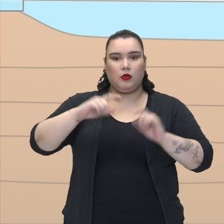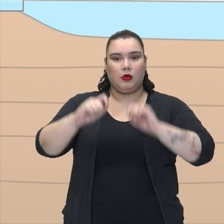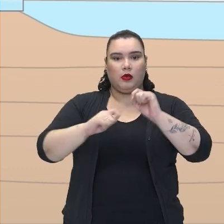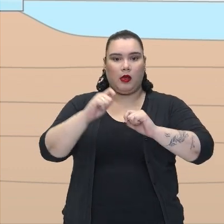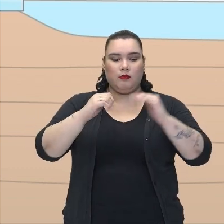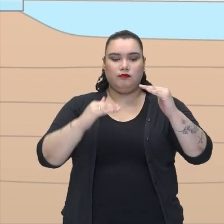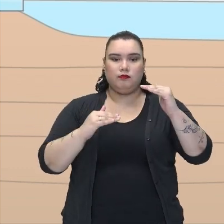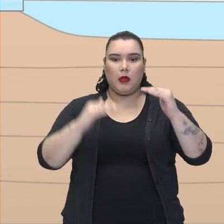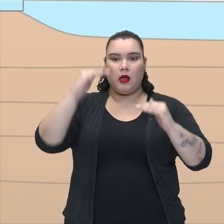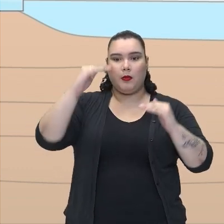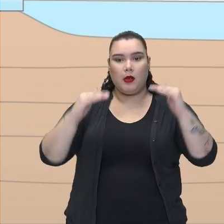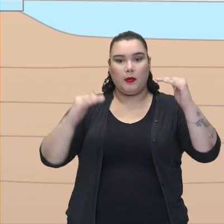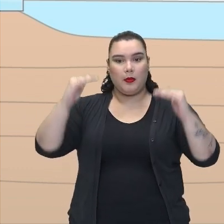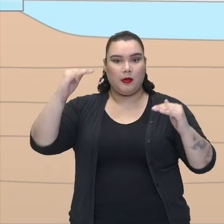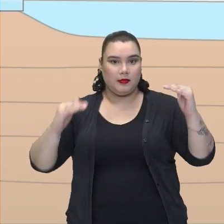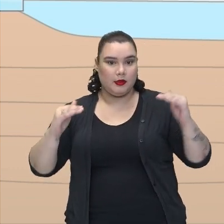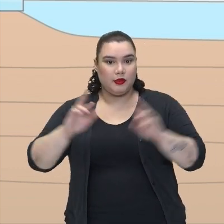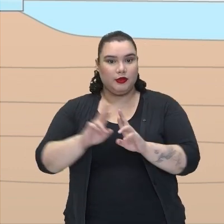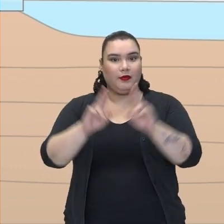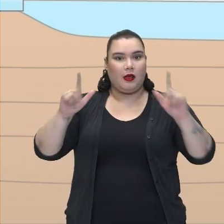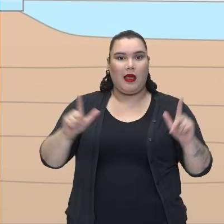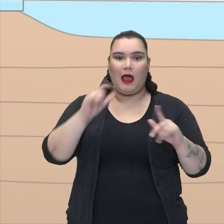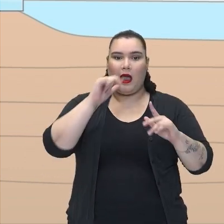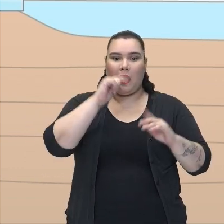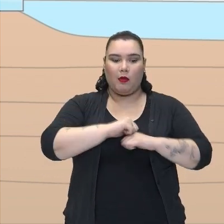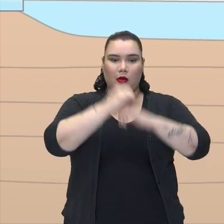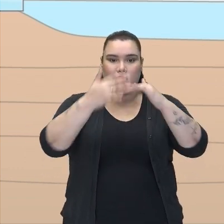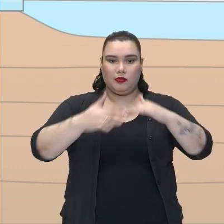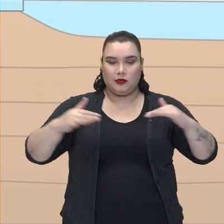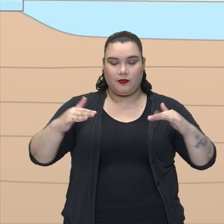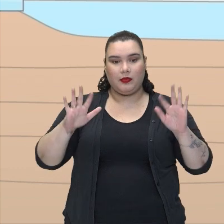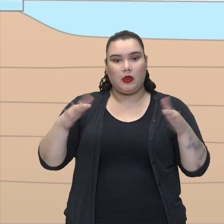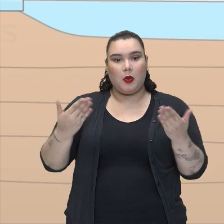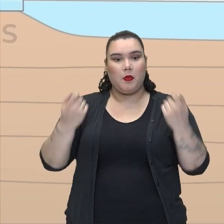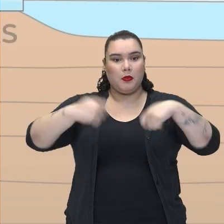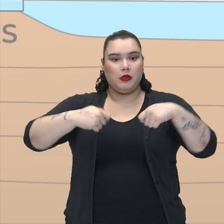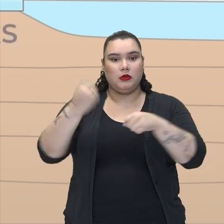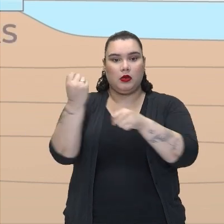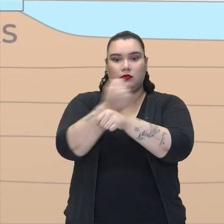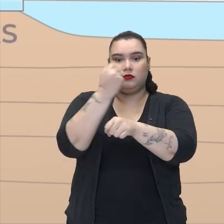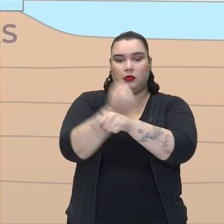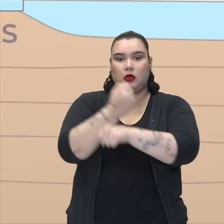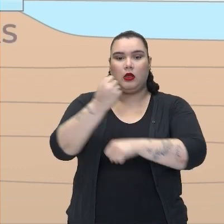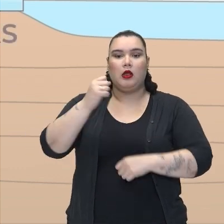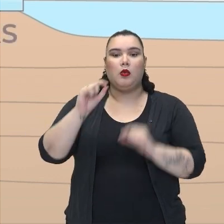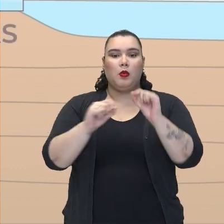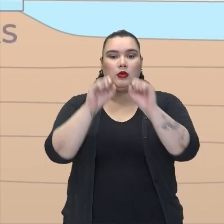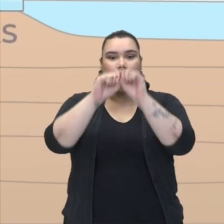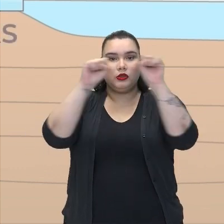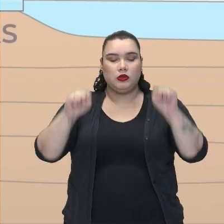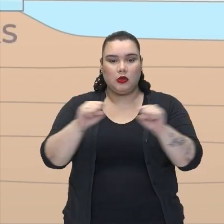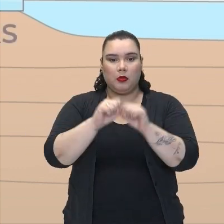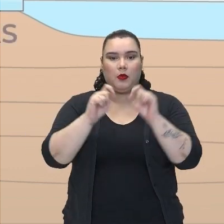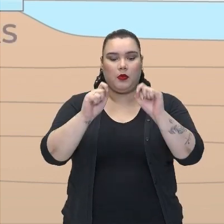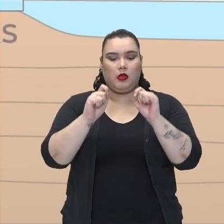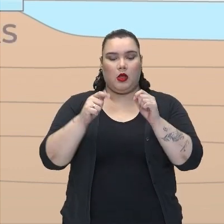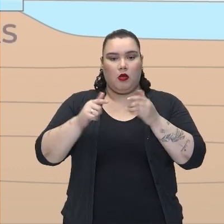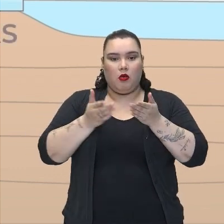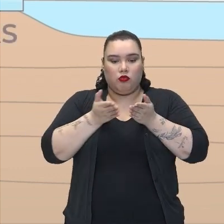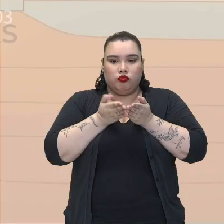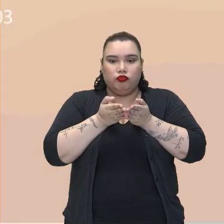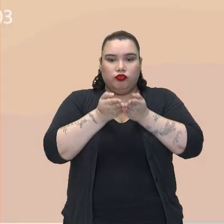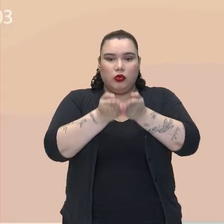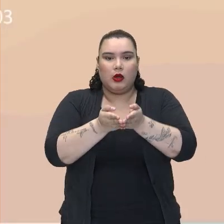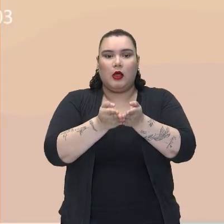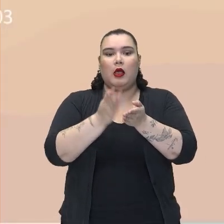altitude de 26 metros acima do nível do mar. Foi necessária a construção de 3 sistemas de comportas para os navios subirem